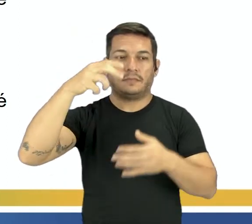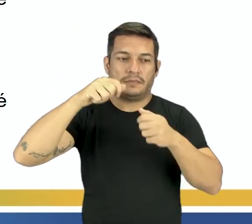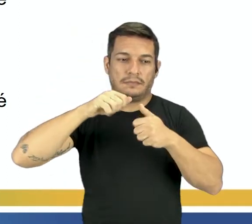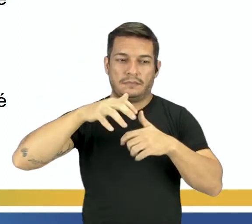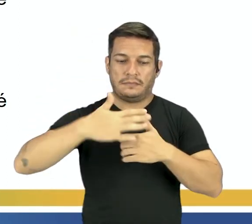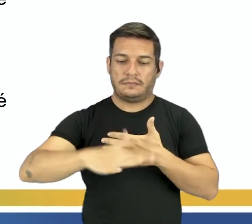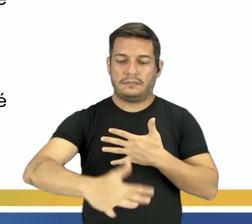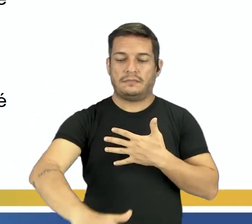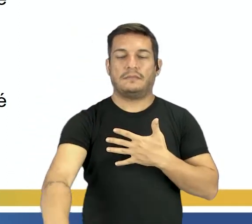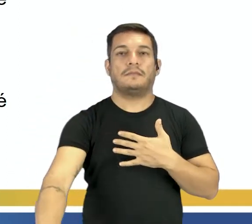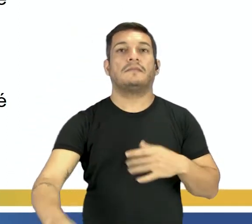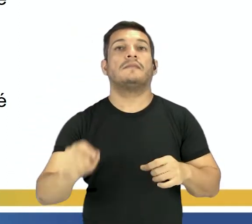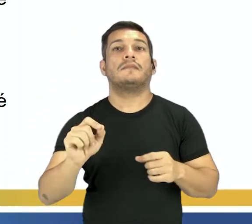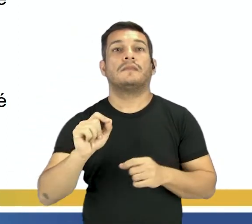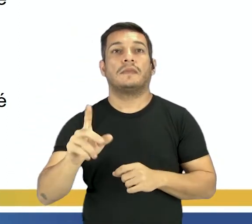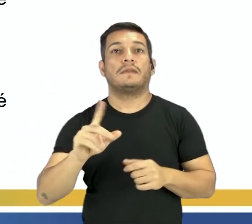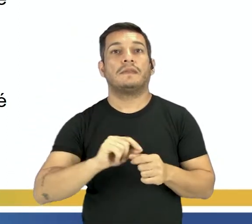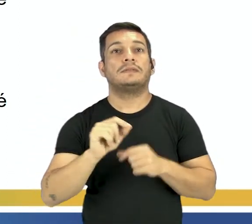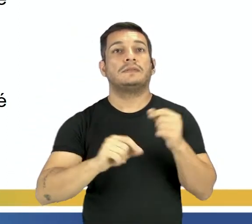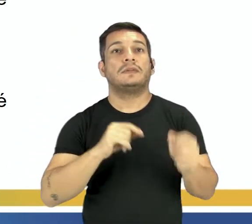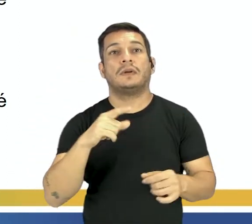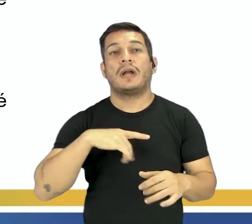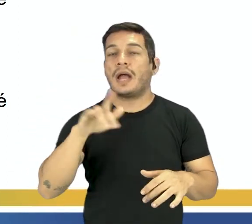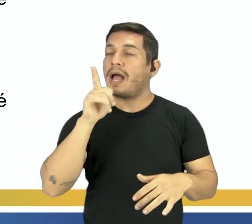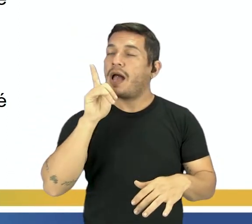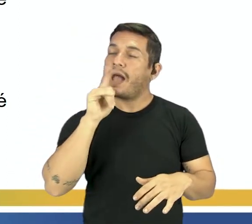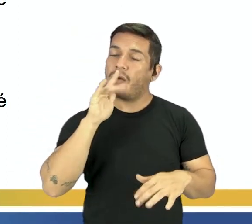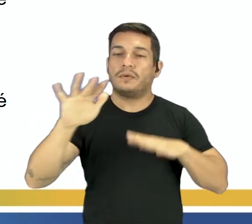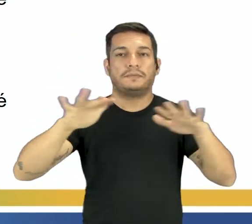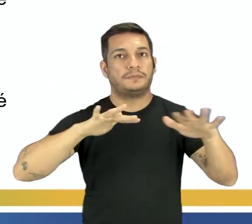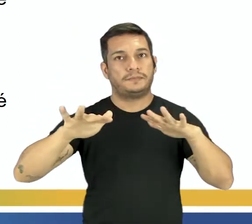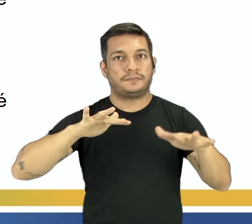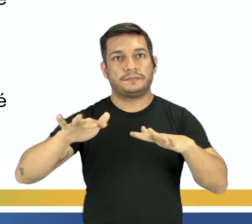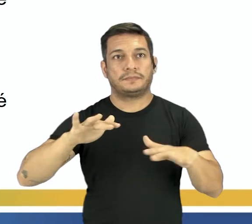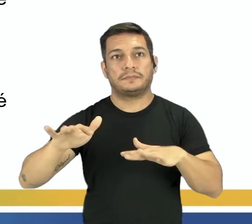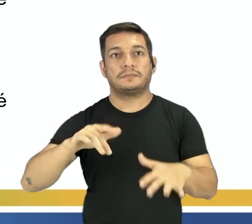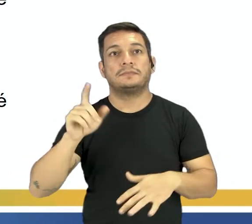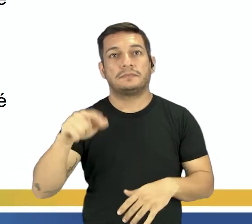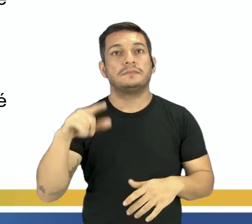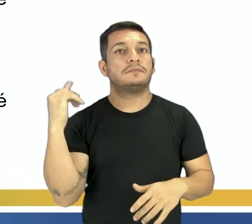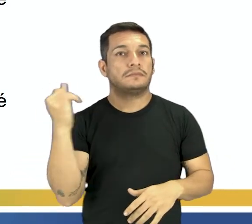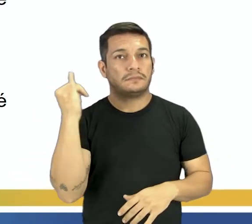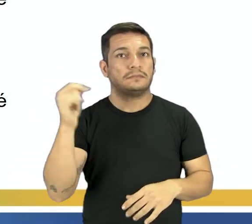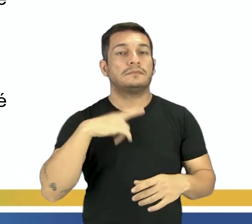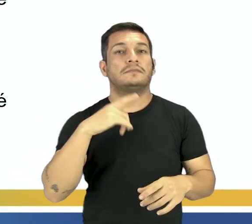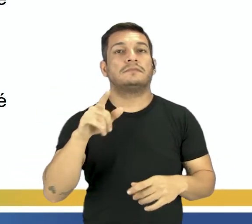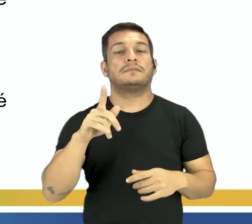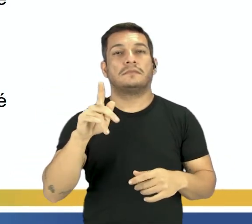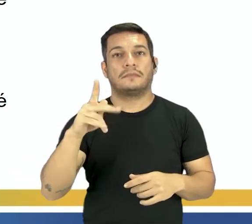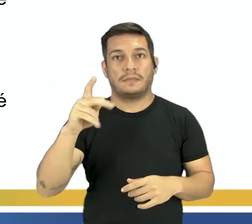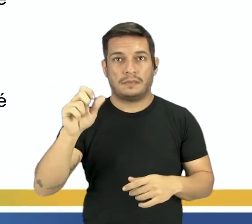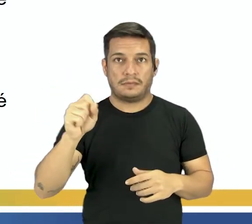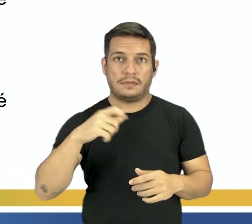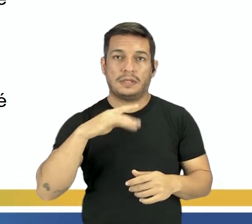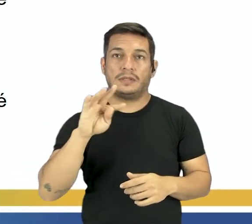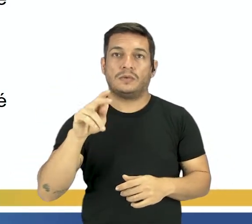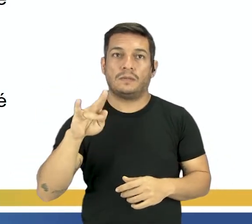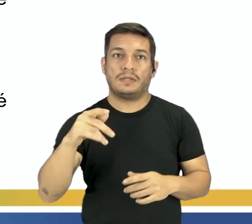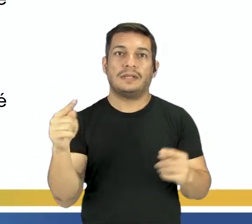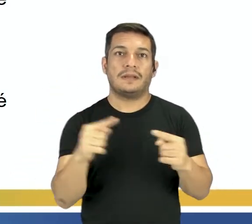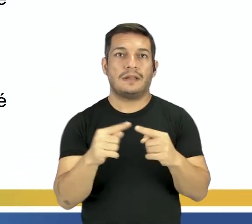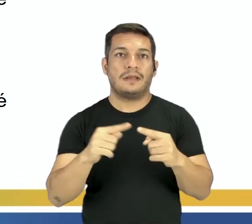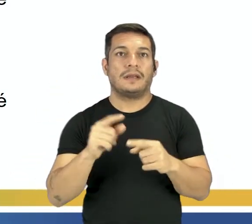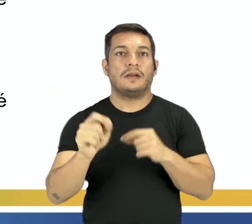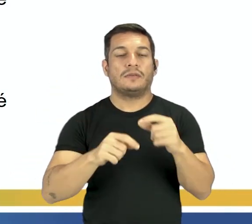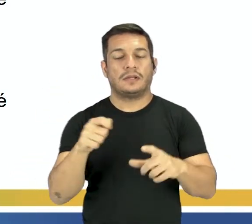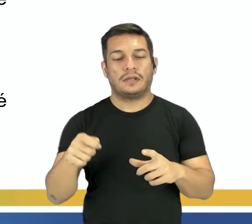por esse represamento faz com que a água se movimente. Esse movimento é necessário para girar as pás da turbina que é ligado ao